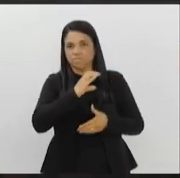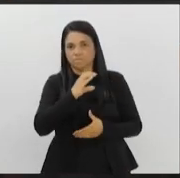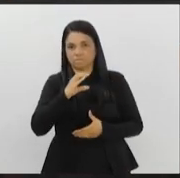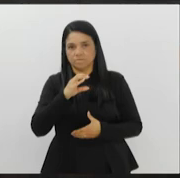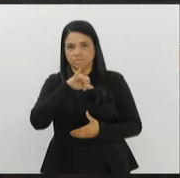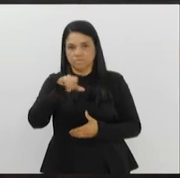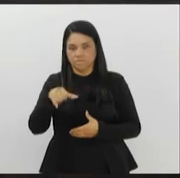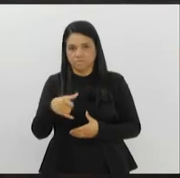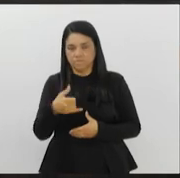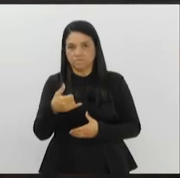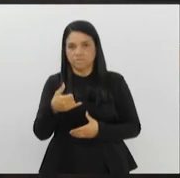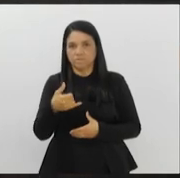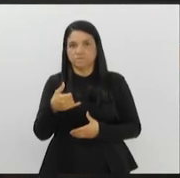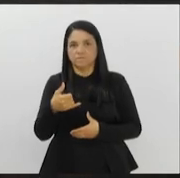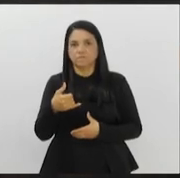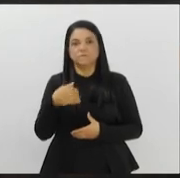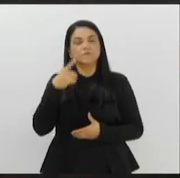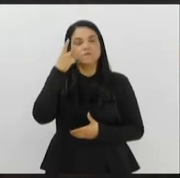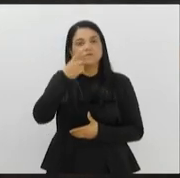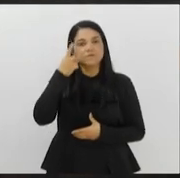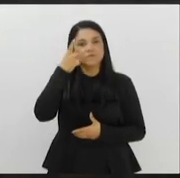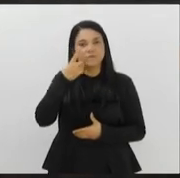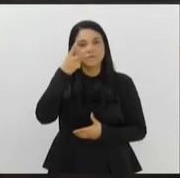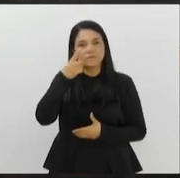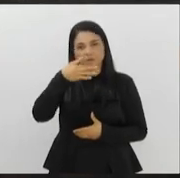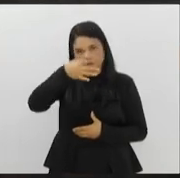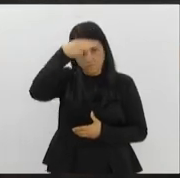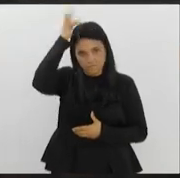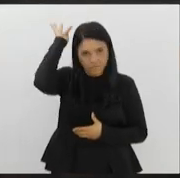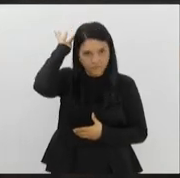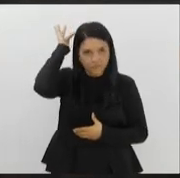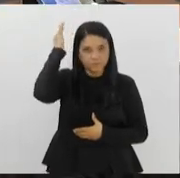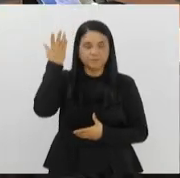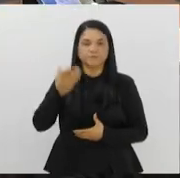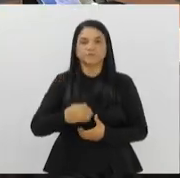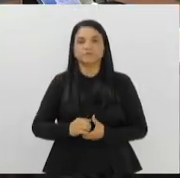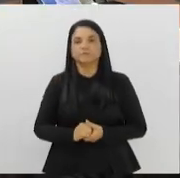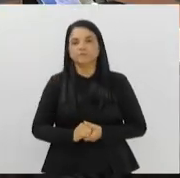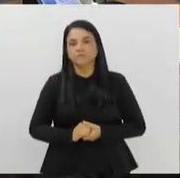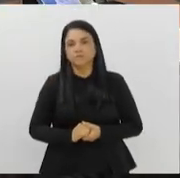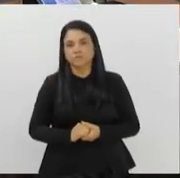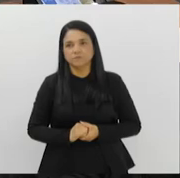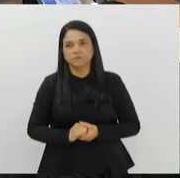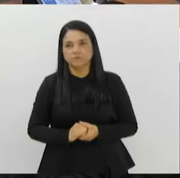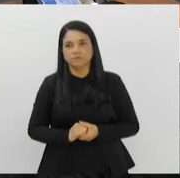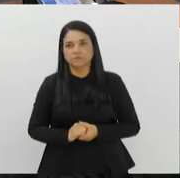Constituição e Justiça, deputado Fred Pacheco, por favor.